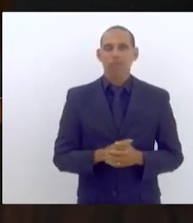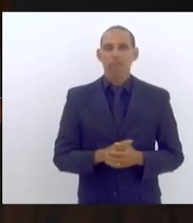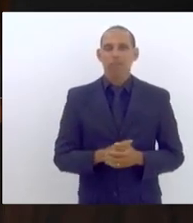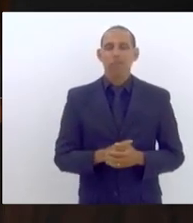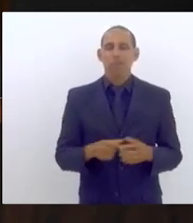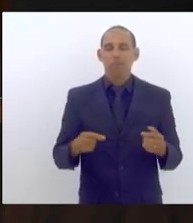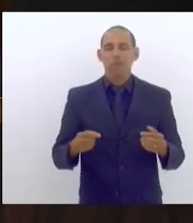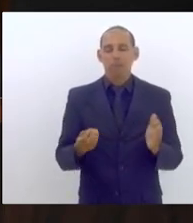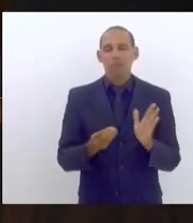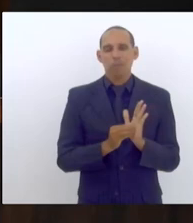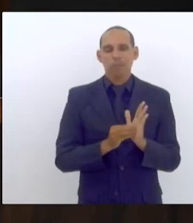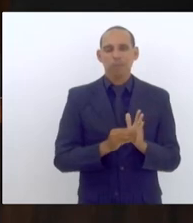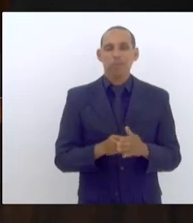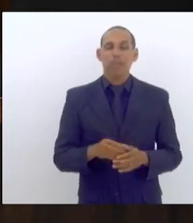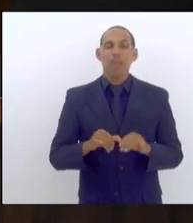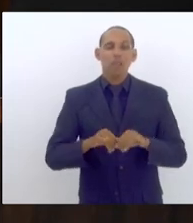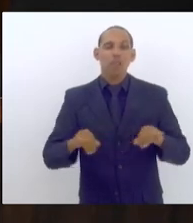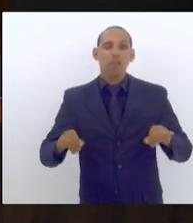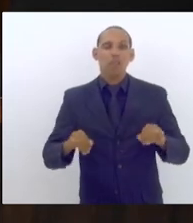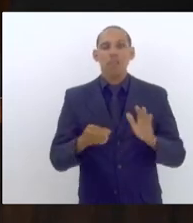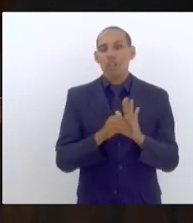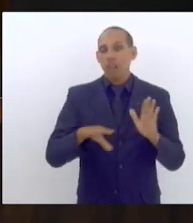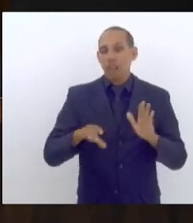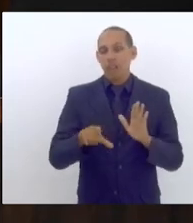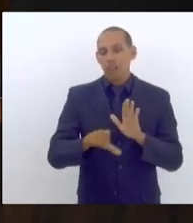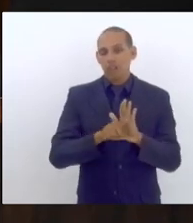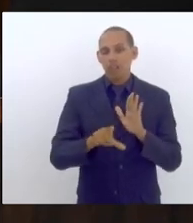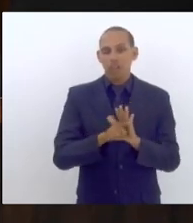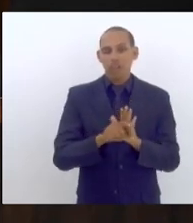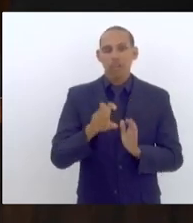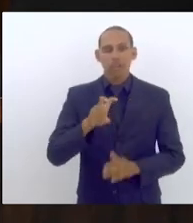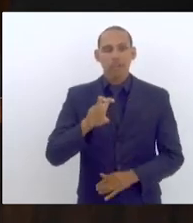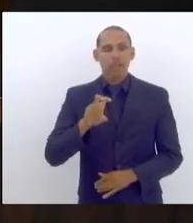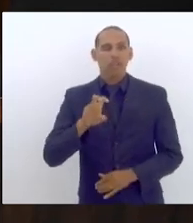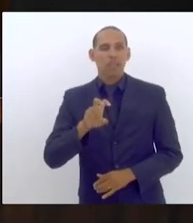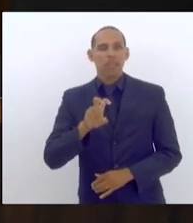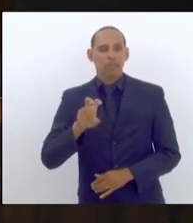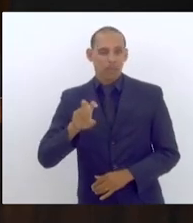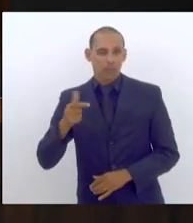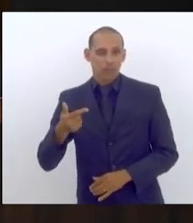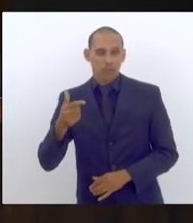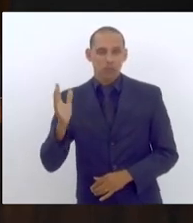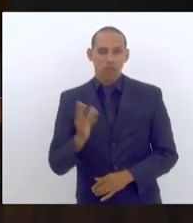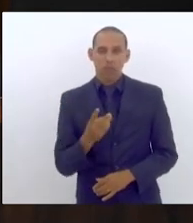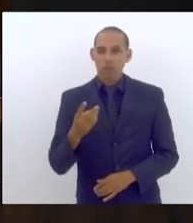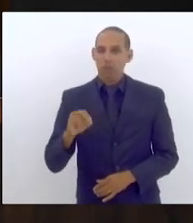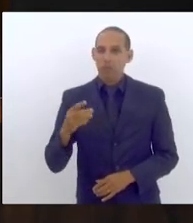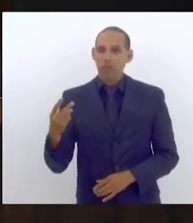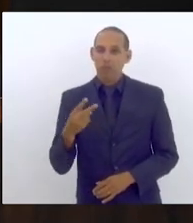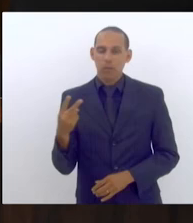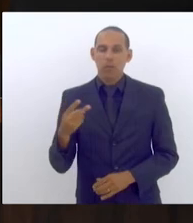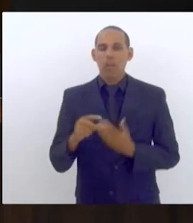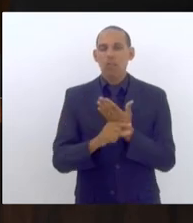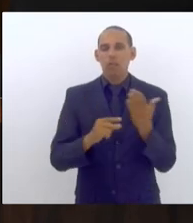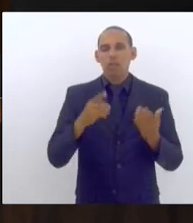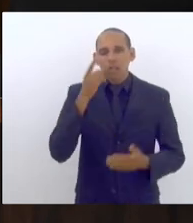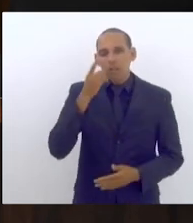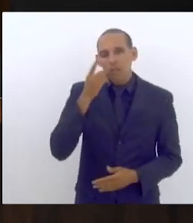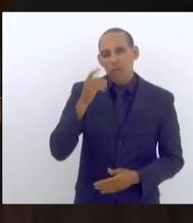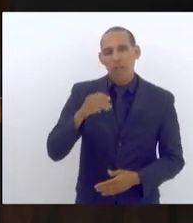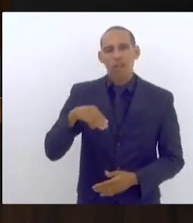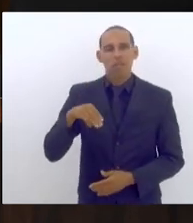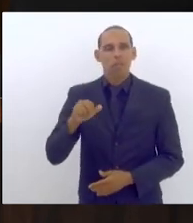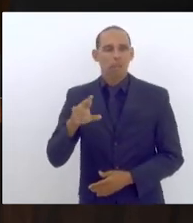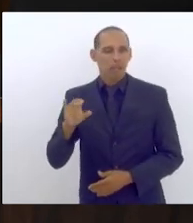Consignado. Anuncio indicação legislativa número 552 de 2022, de autoria do deputado Marcos